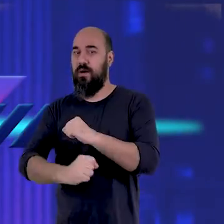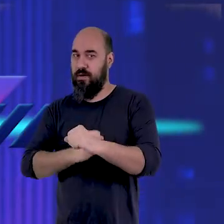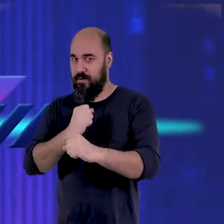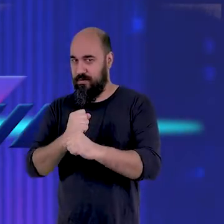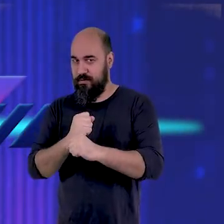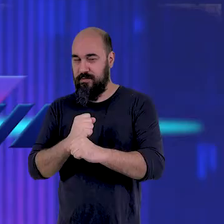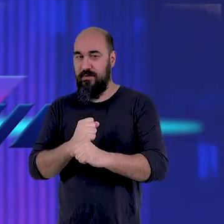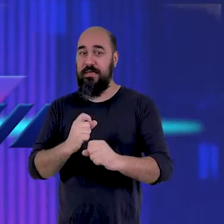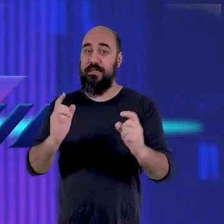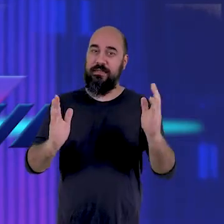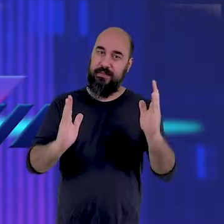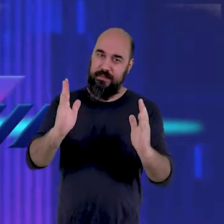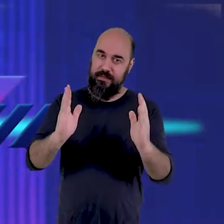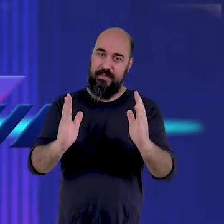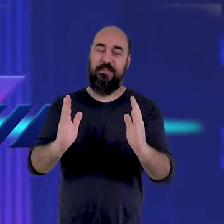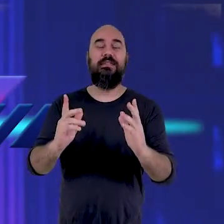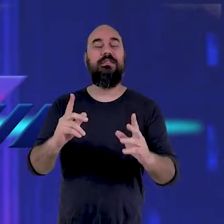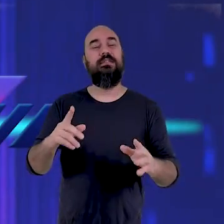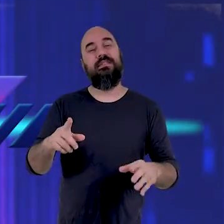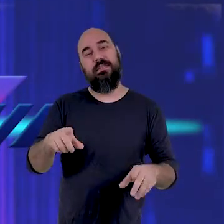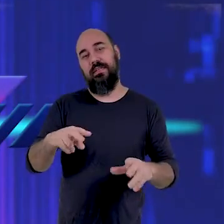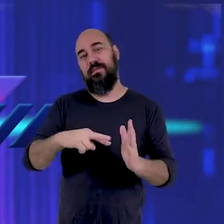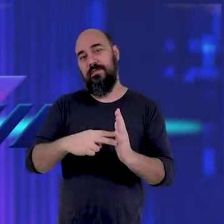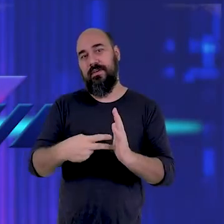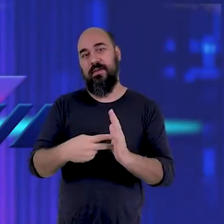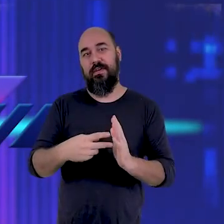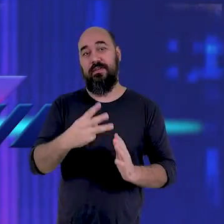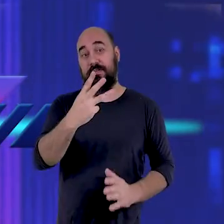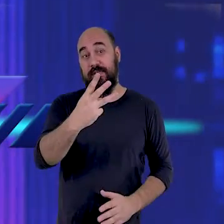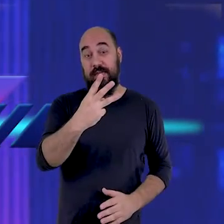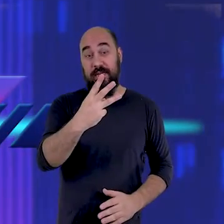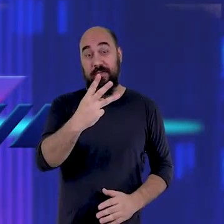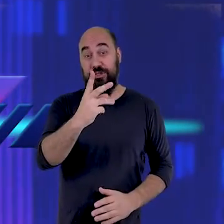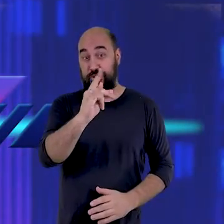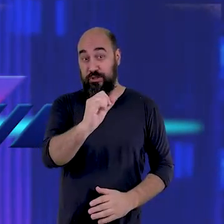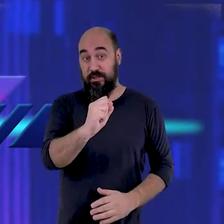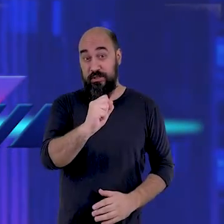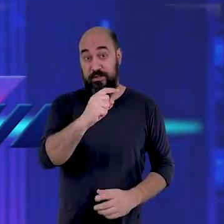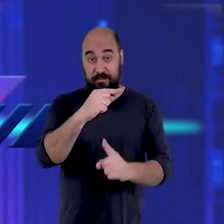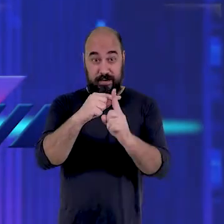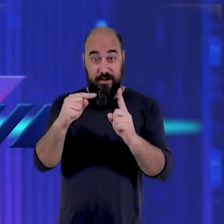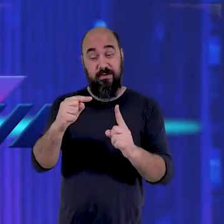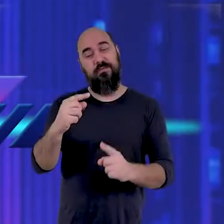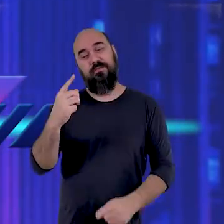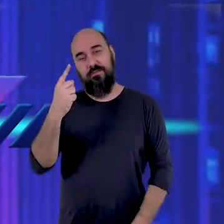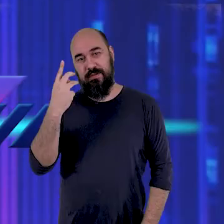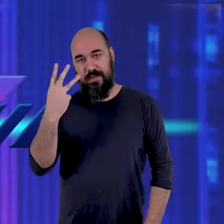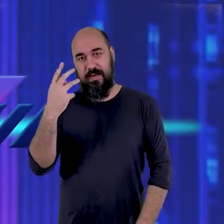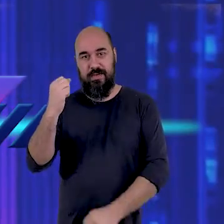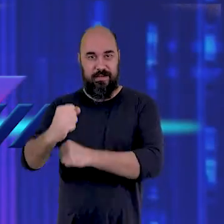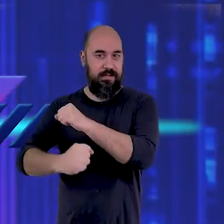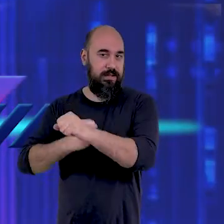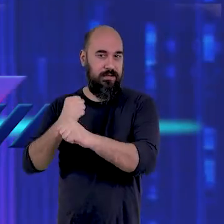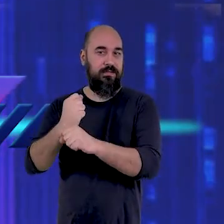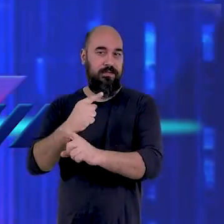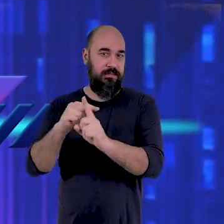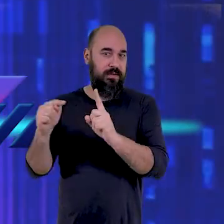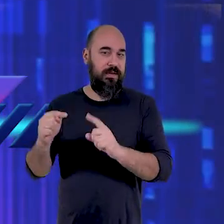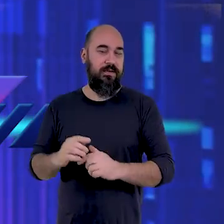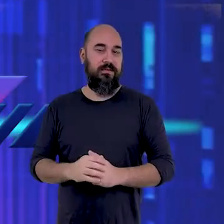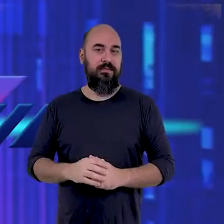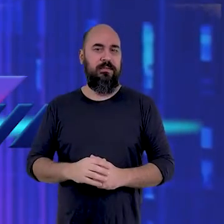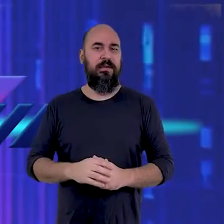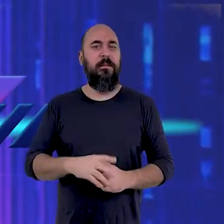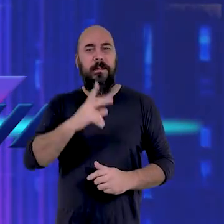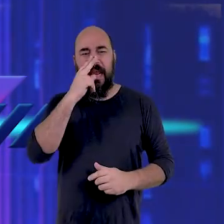dias e meio são 3 anos e meio. As profecias bíblicas não falam e não tratam